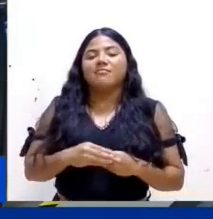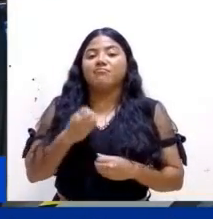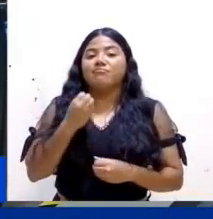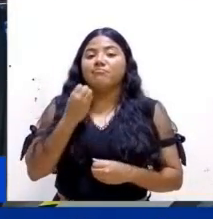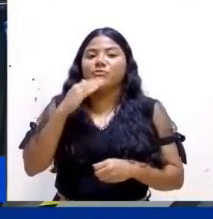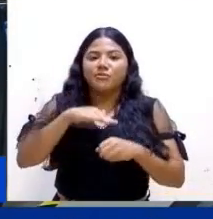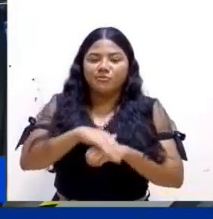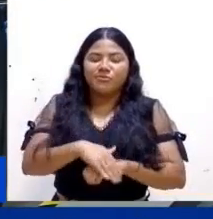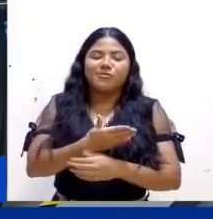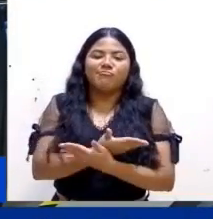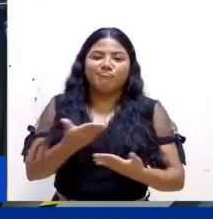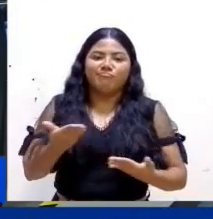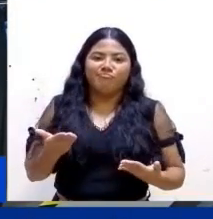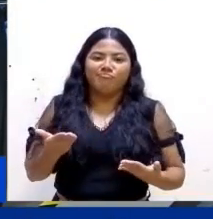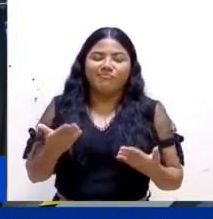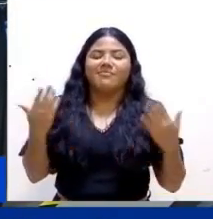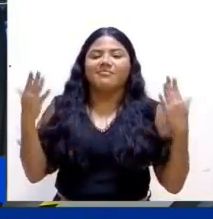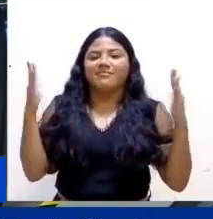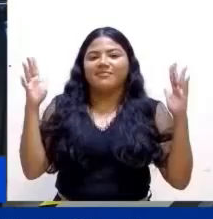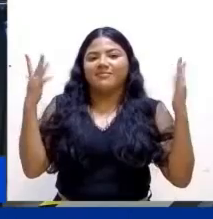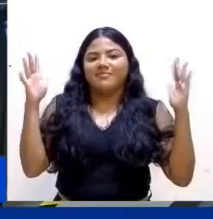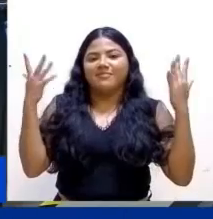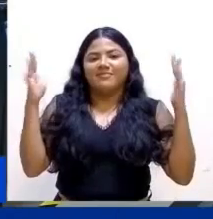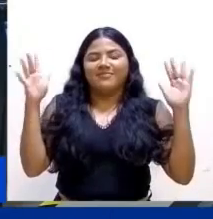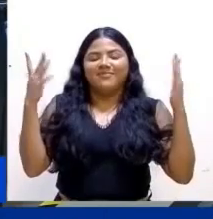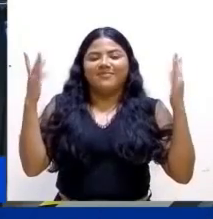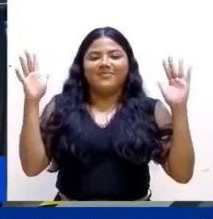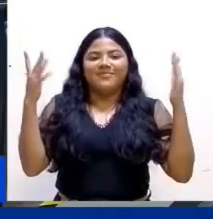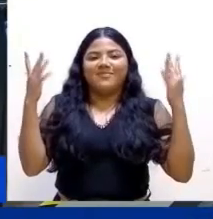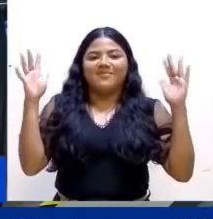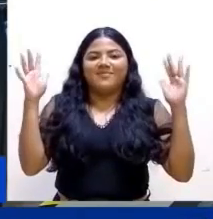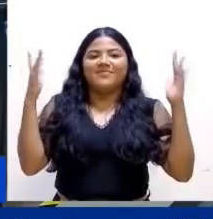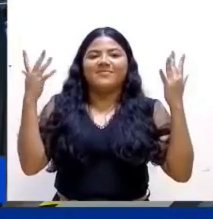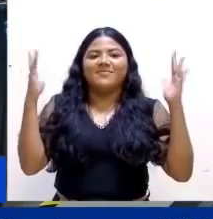noite. Permanece mais ampla do auditório.